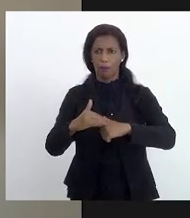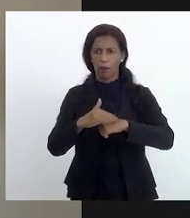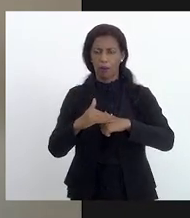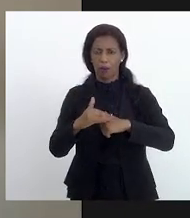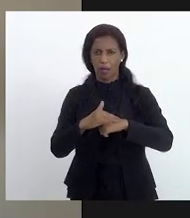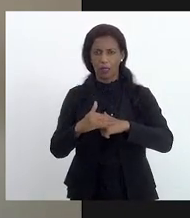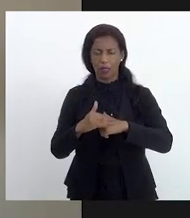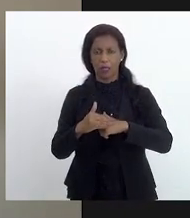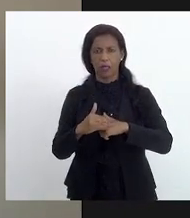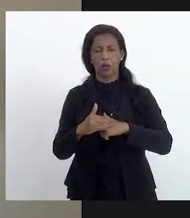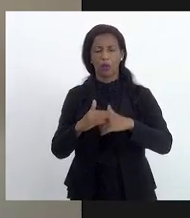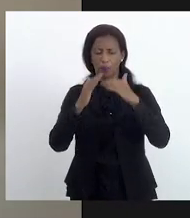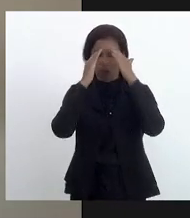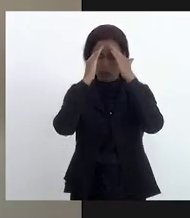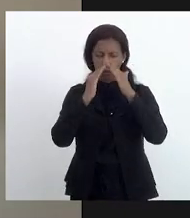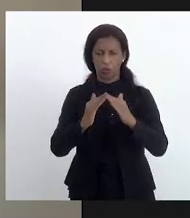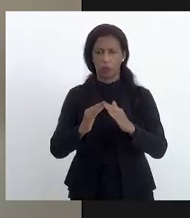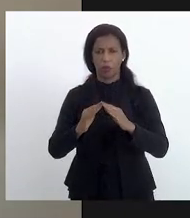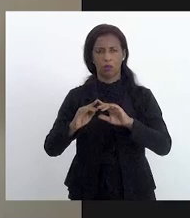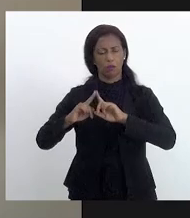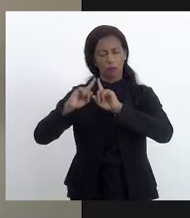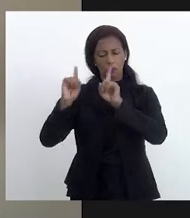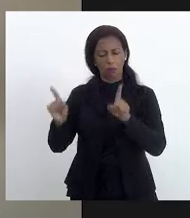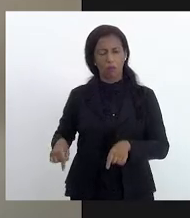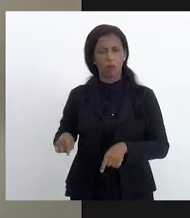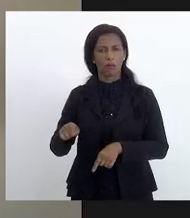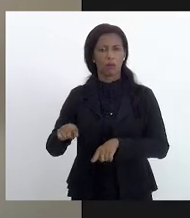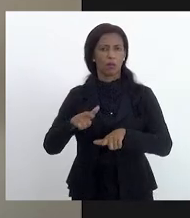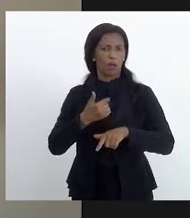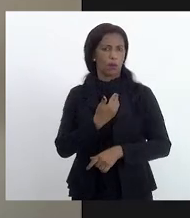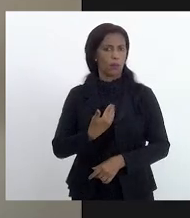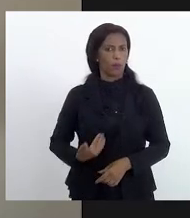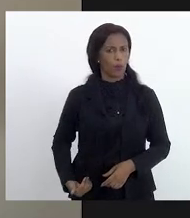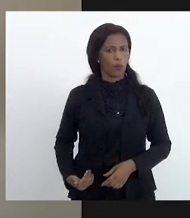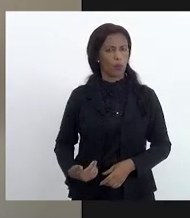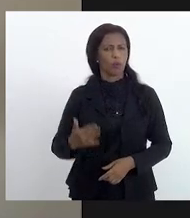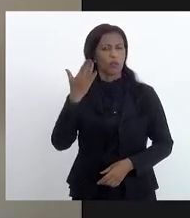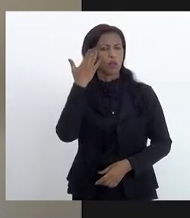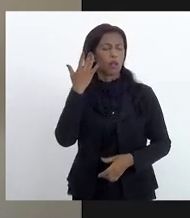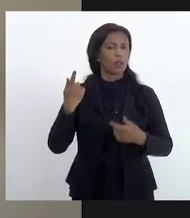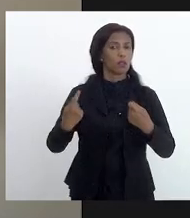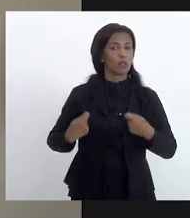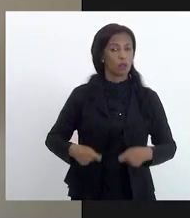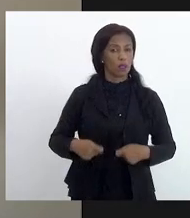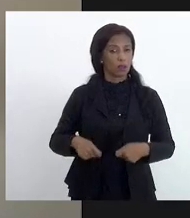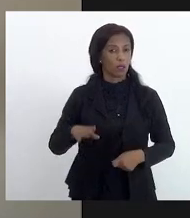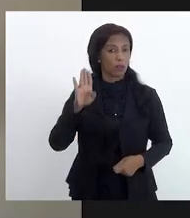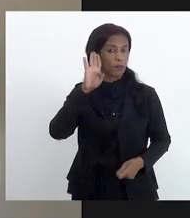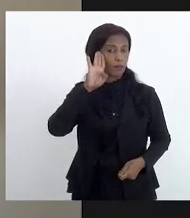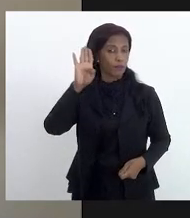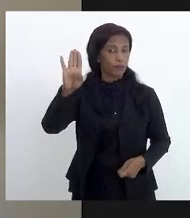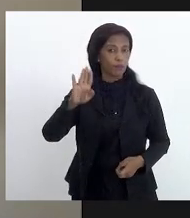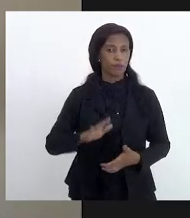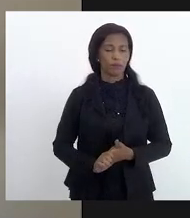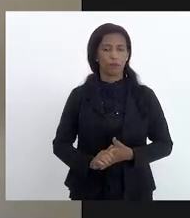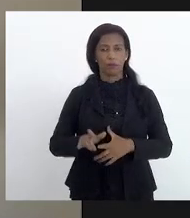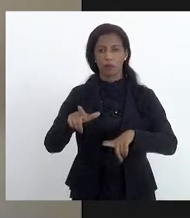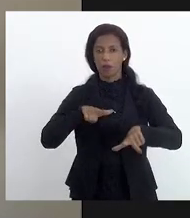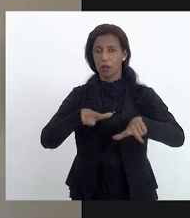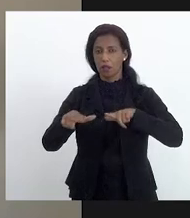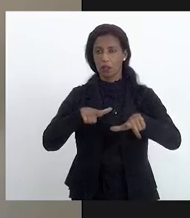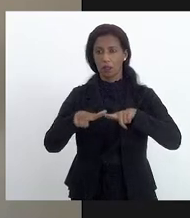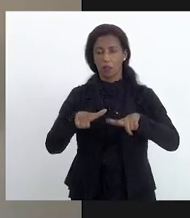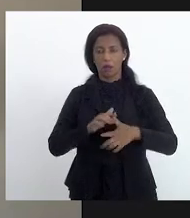todos os servidores públicos, entendendo a necessidade e a prioridade desse serviço,